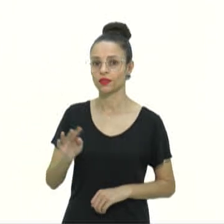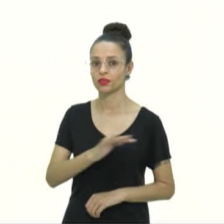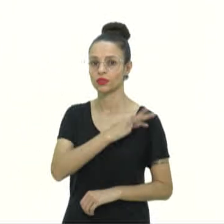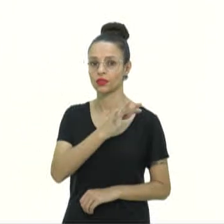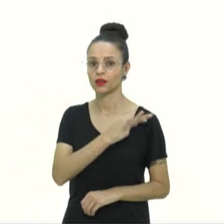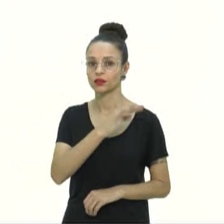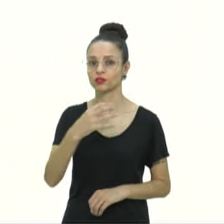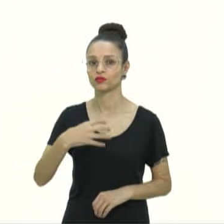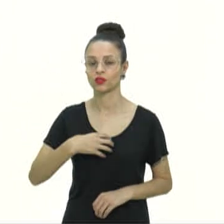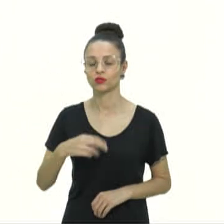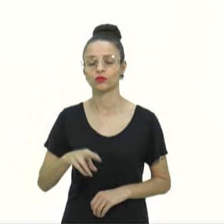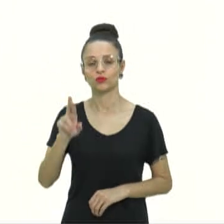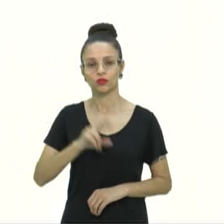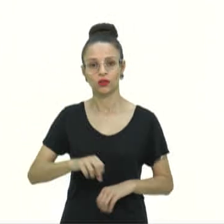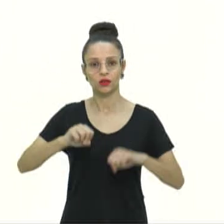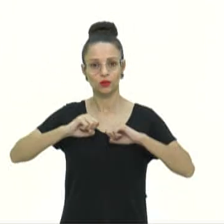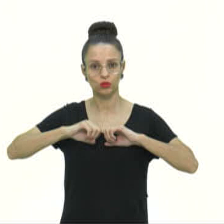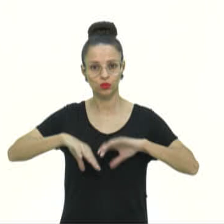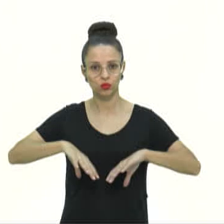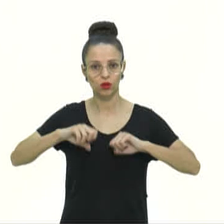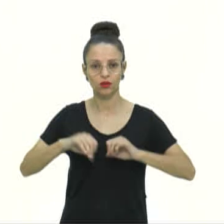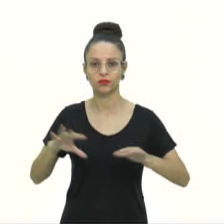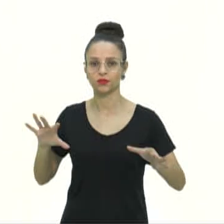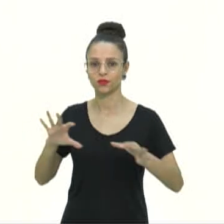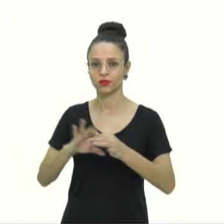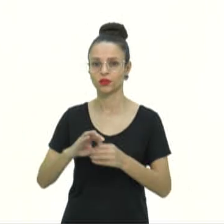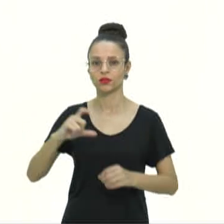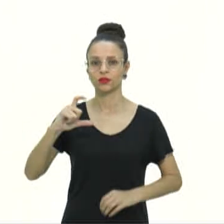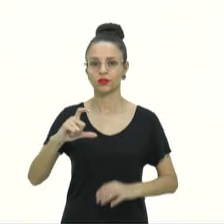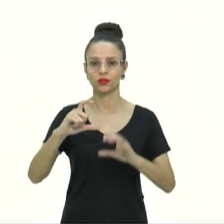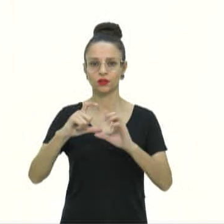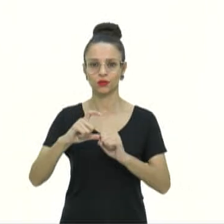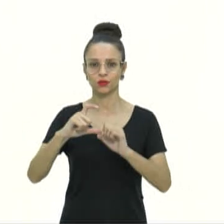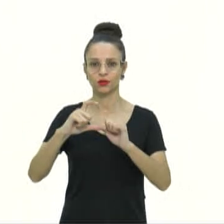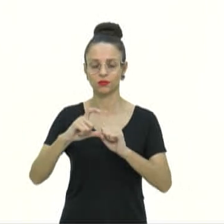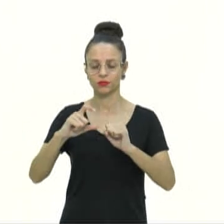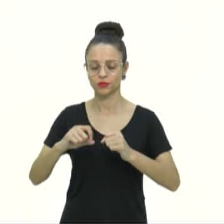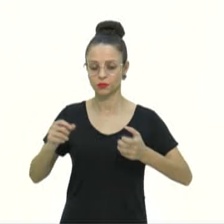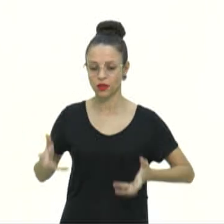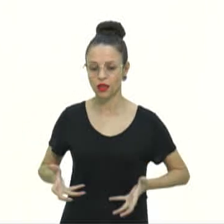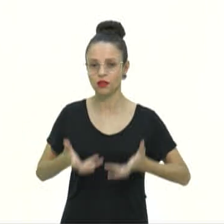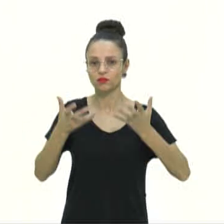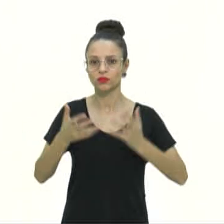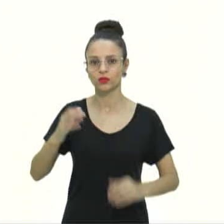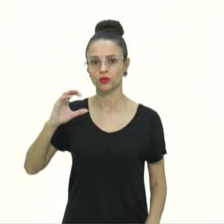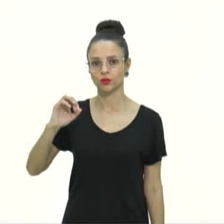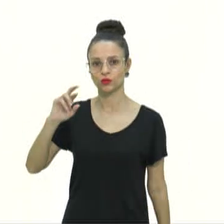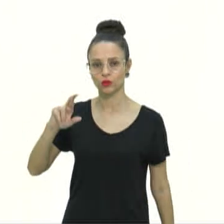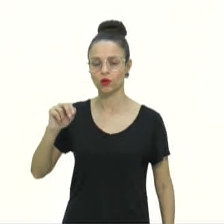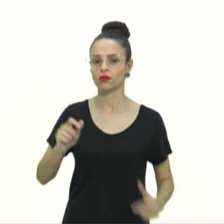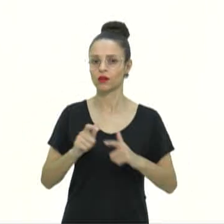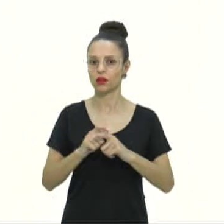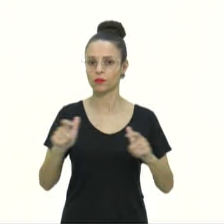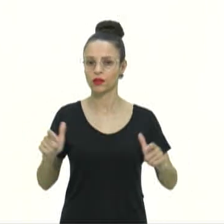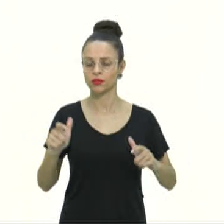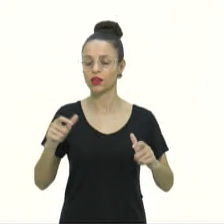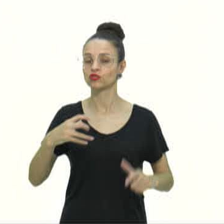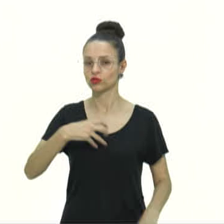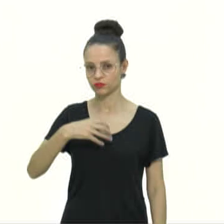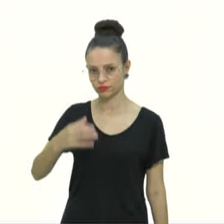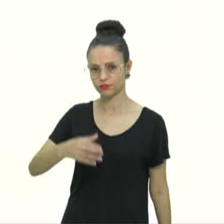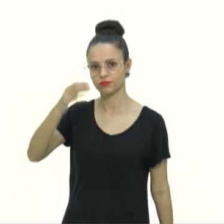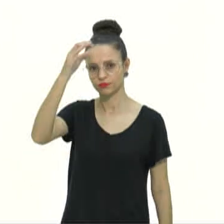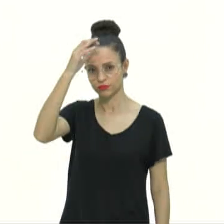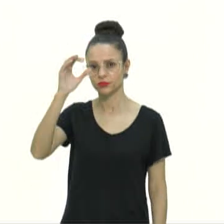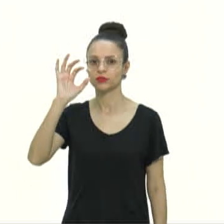da respiração diafragmática e da ativação do core para aumentar de forma consciente